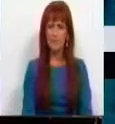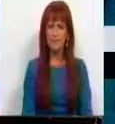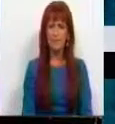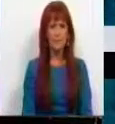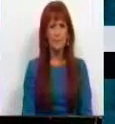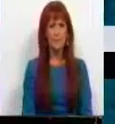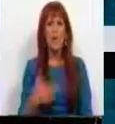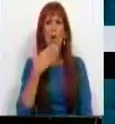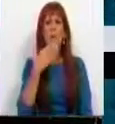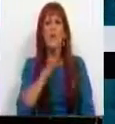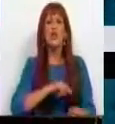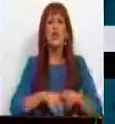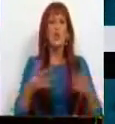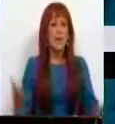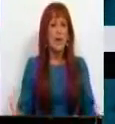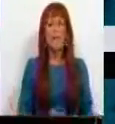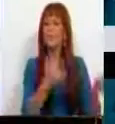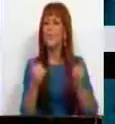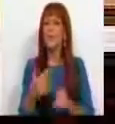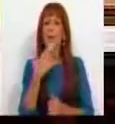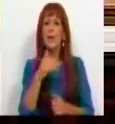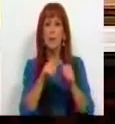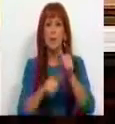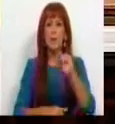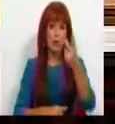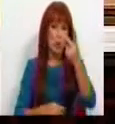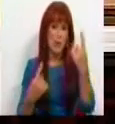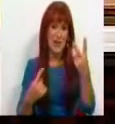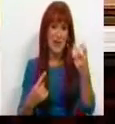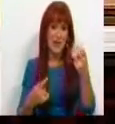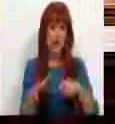Obrigado, Sr. Deputado. Ainda há 2 intervenções. Sr. Deputado Hugo Costa.